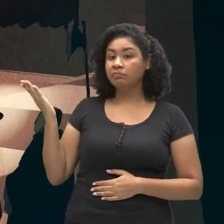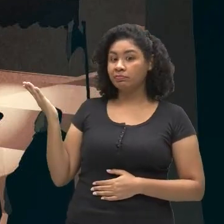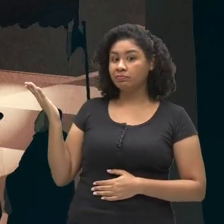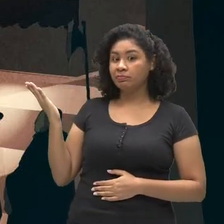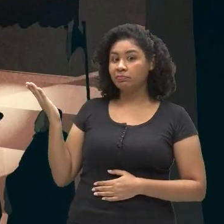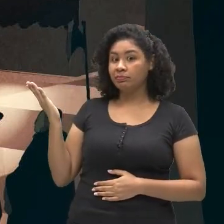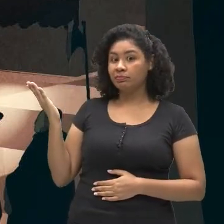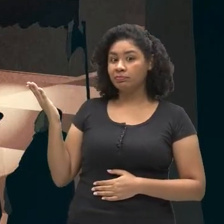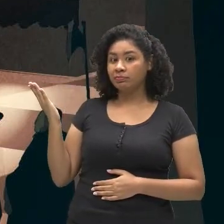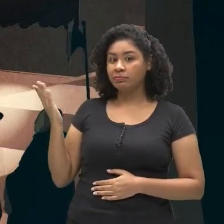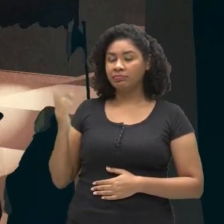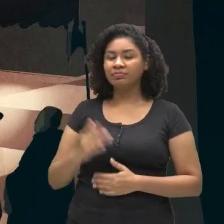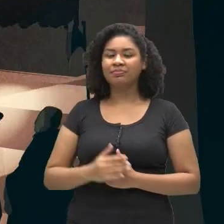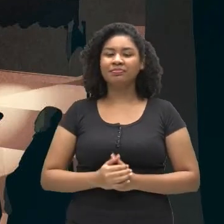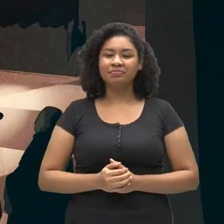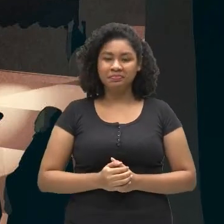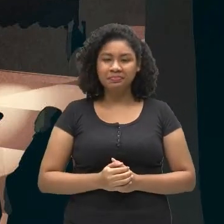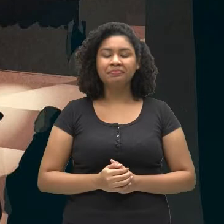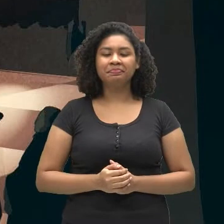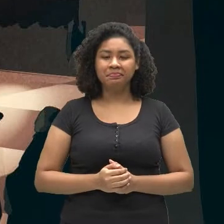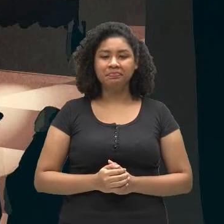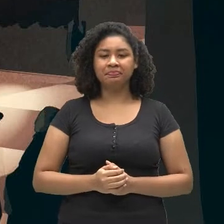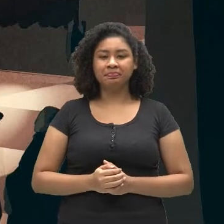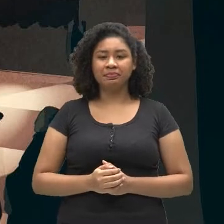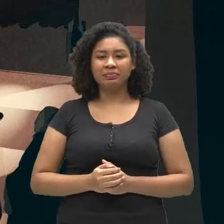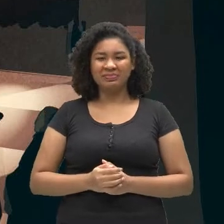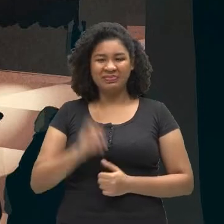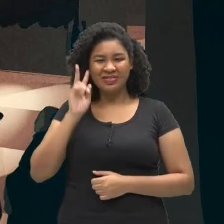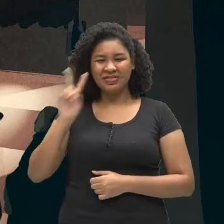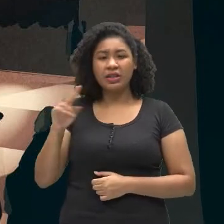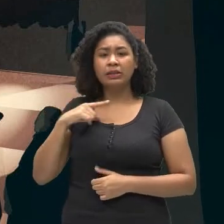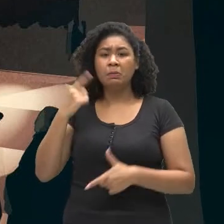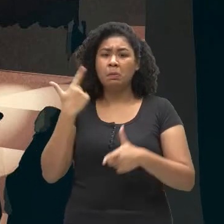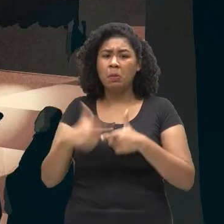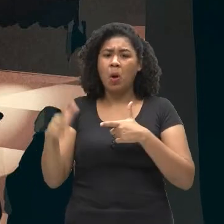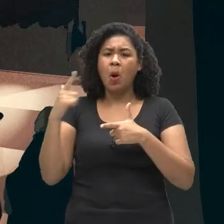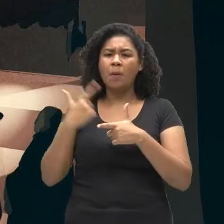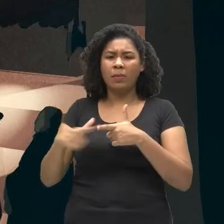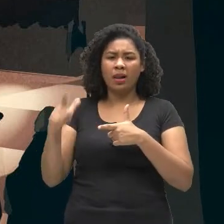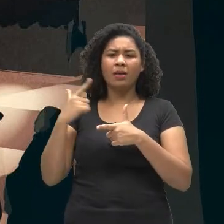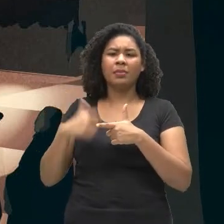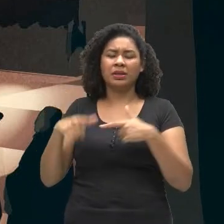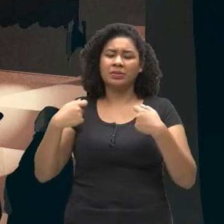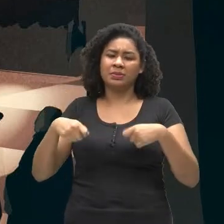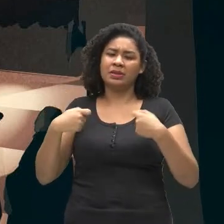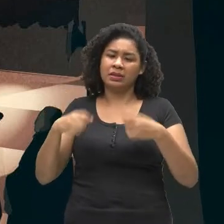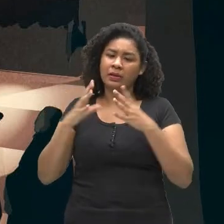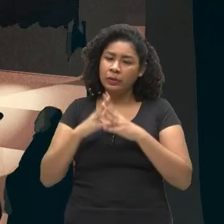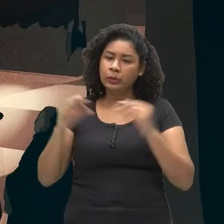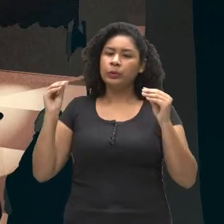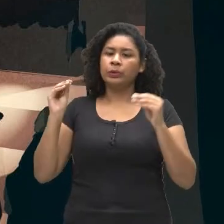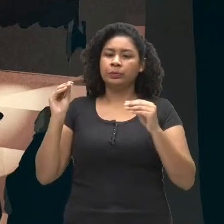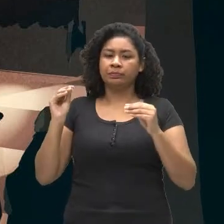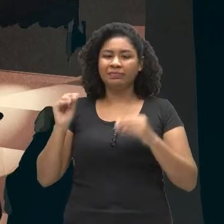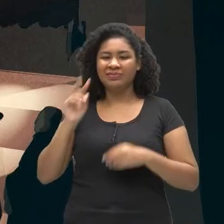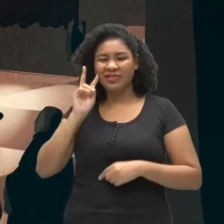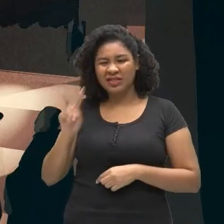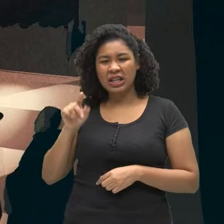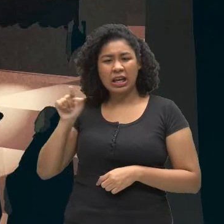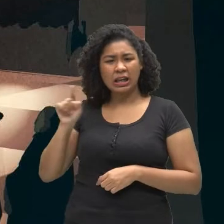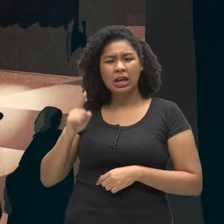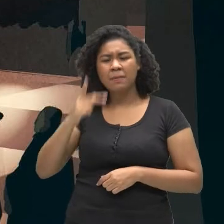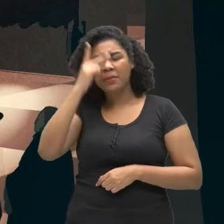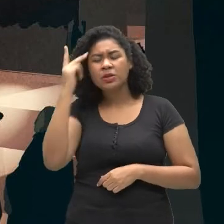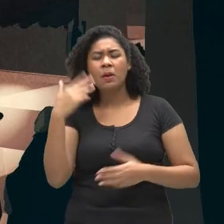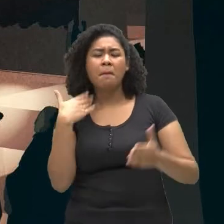pode me deixar nessa sala bonita. E aí nós vamos ver problemas para solucionar. Aqui, com certeza, existiram muitos debates,